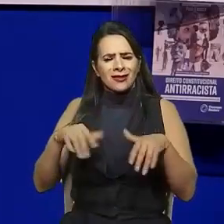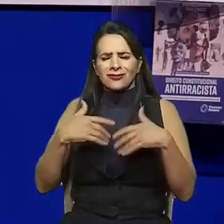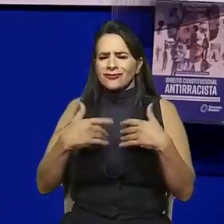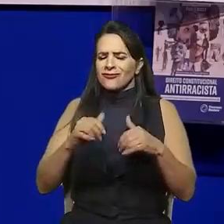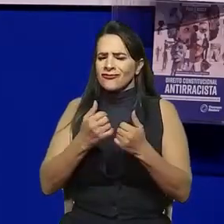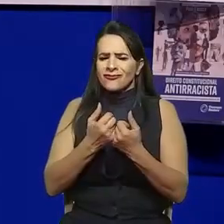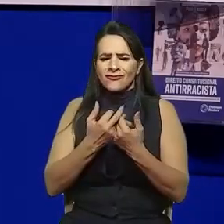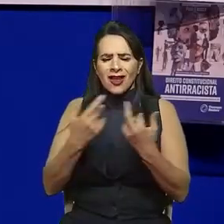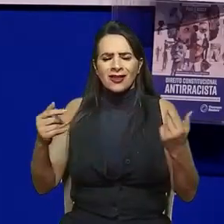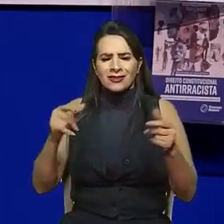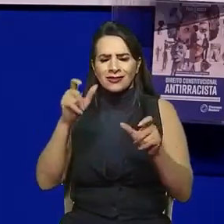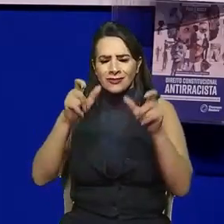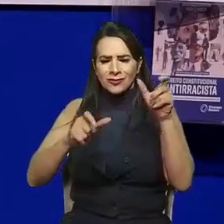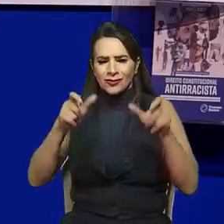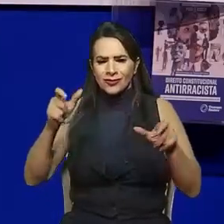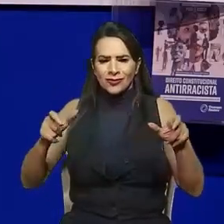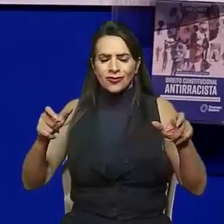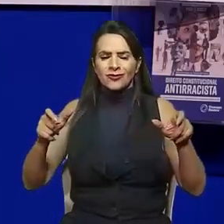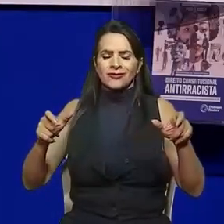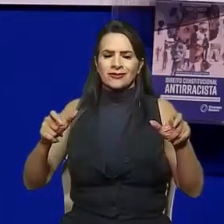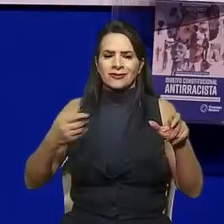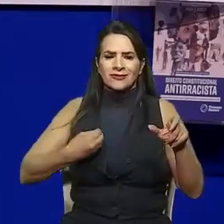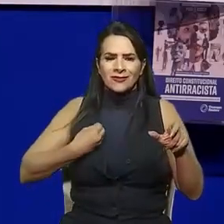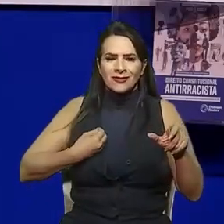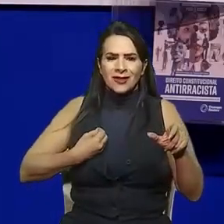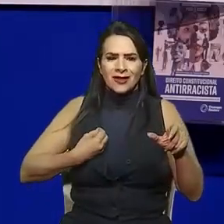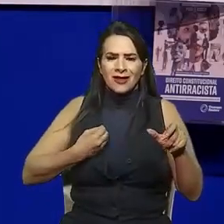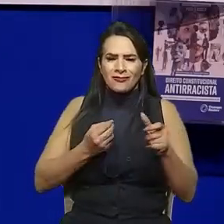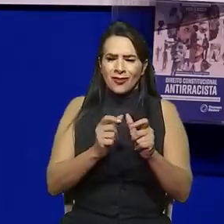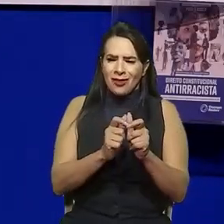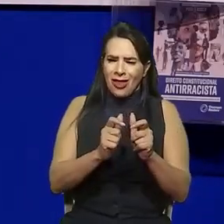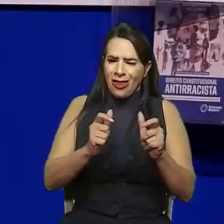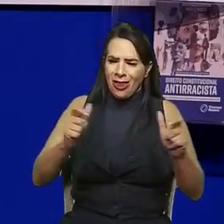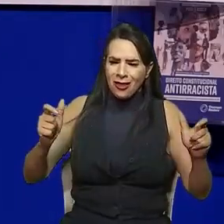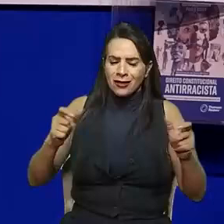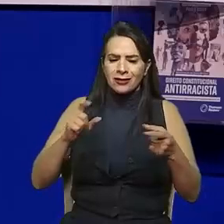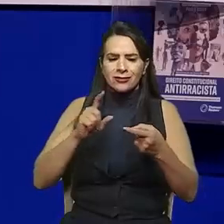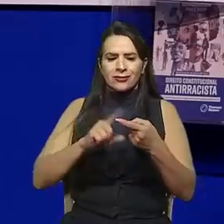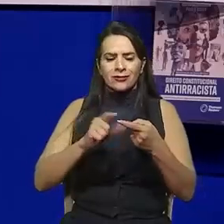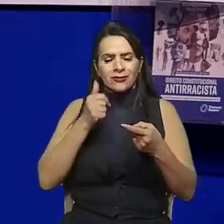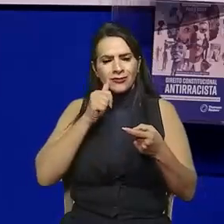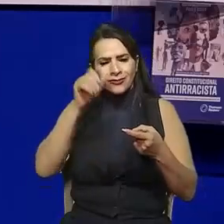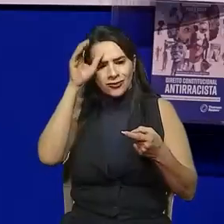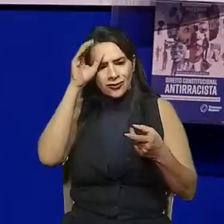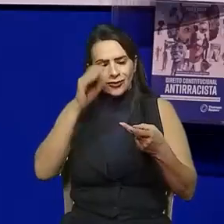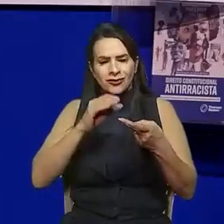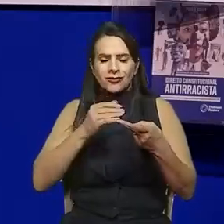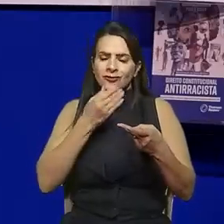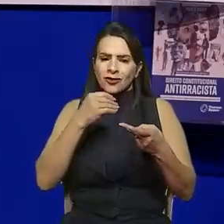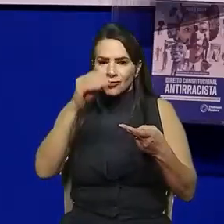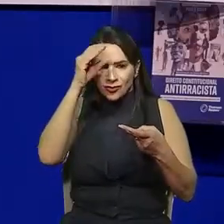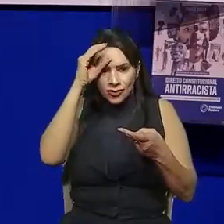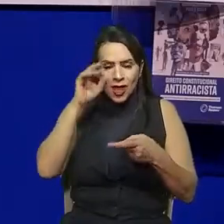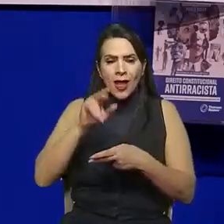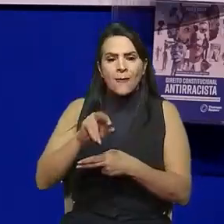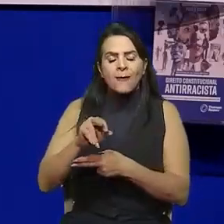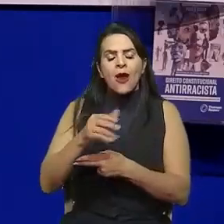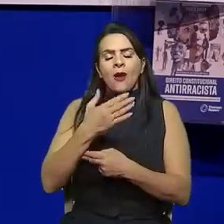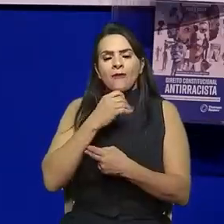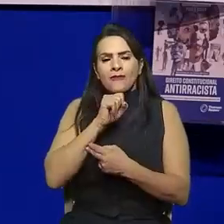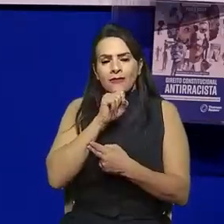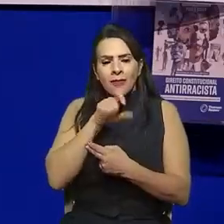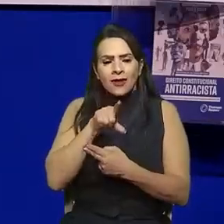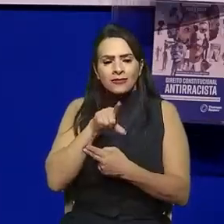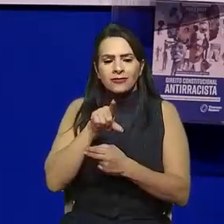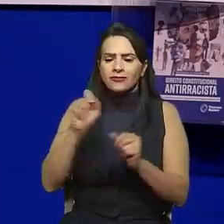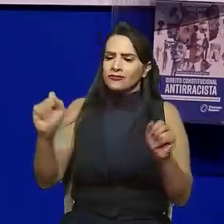mesmo, com tia Marise, mãe do Caco, com meu tio Jean, meus tios irmãos do meu pai,